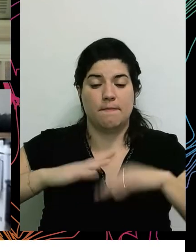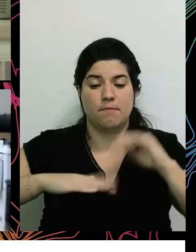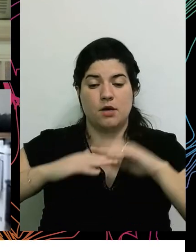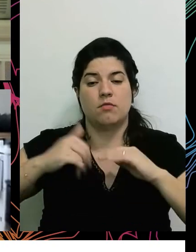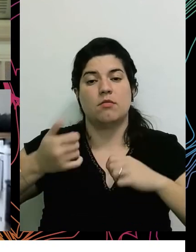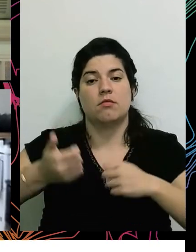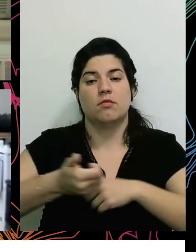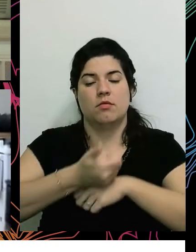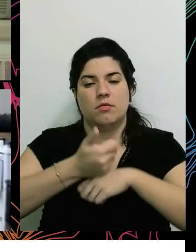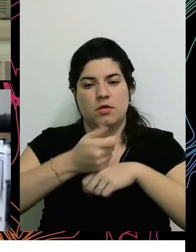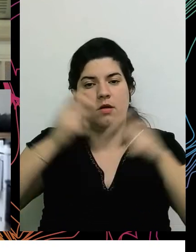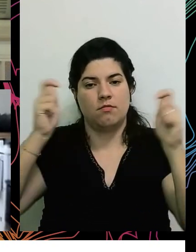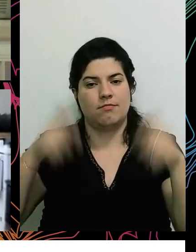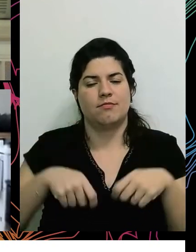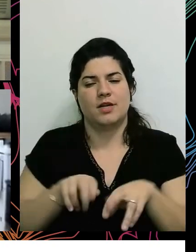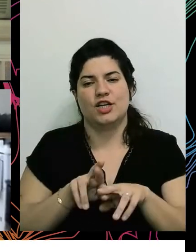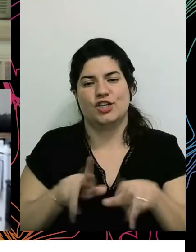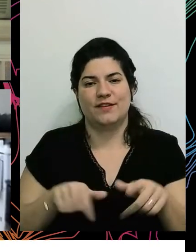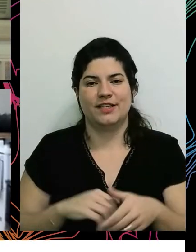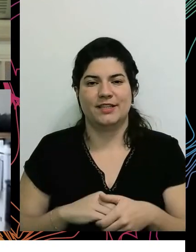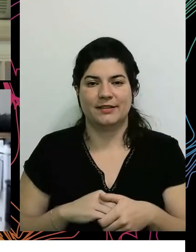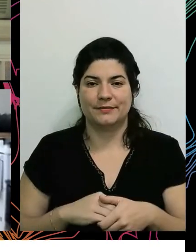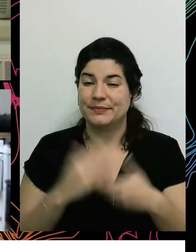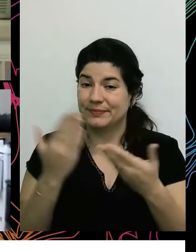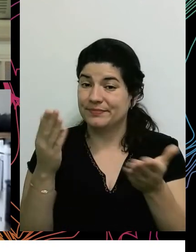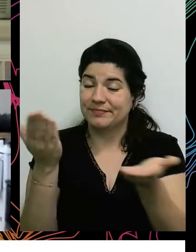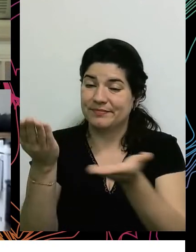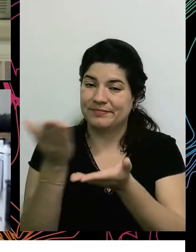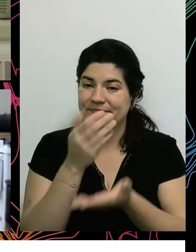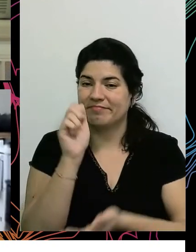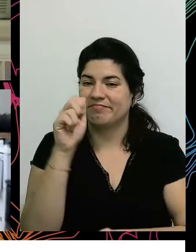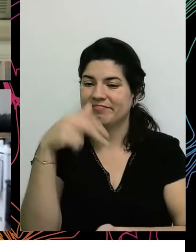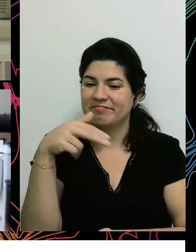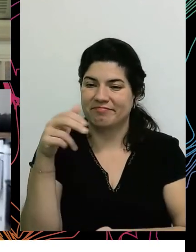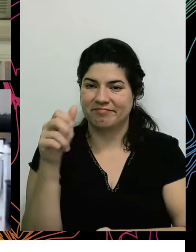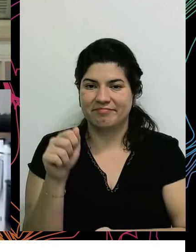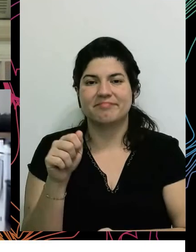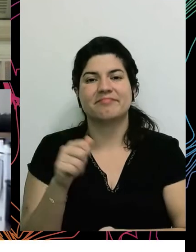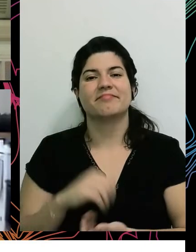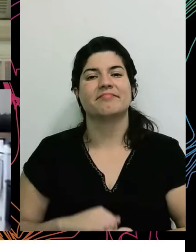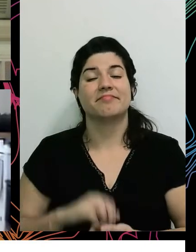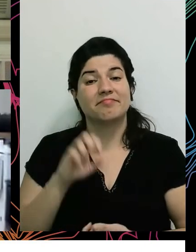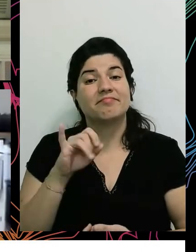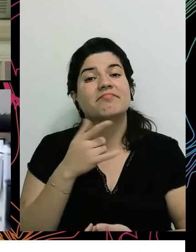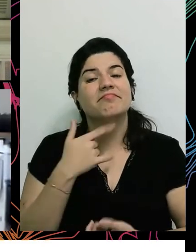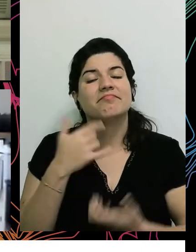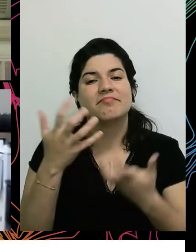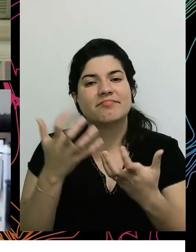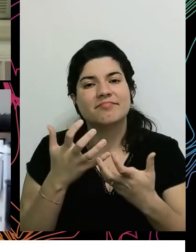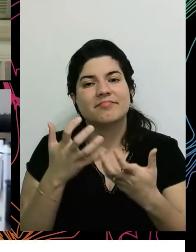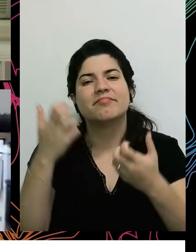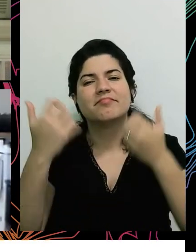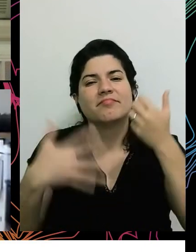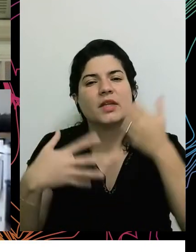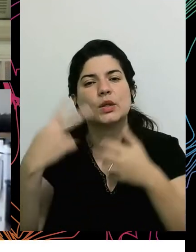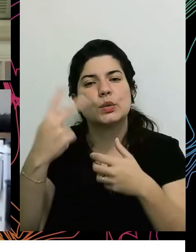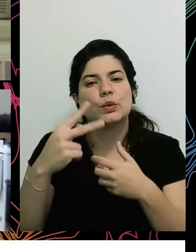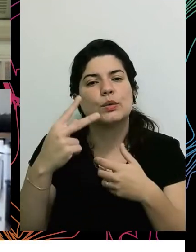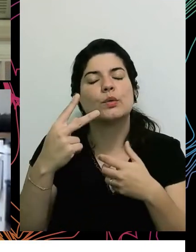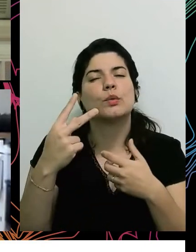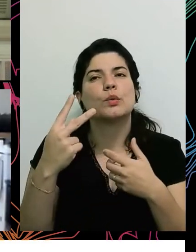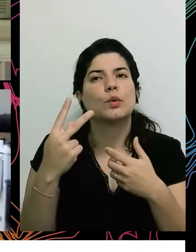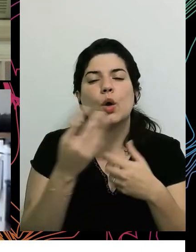nossa luta. Com isso, eu vou passar para a Ana, para as palavras finais também. Ana, se você quiser compartilhar com a gente um pouco como que você vê